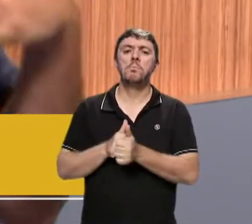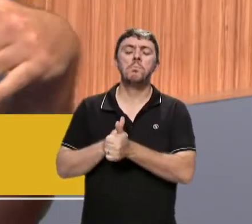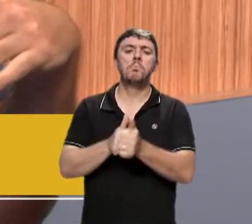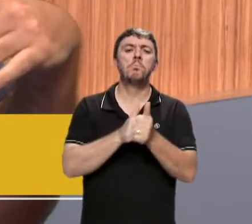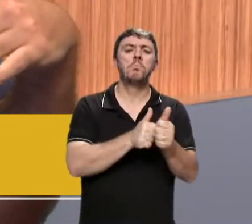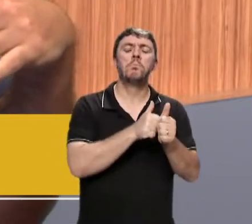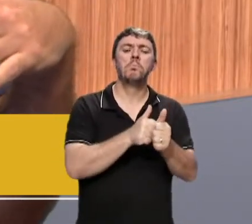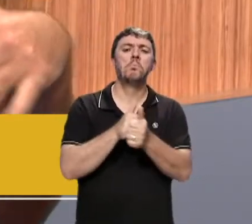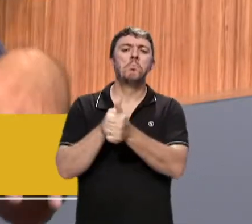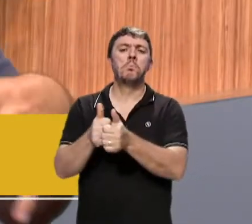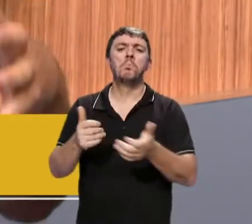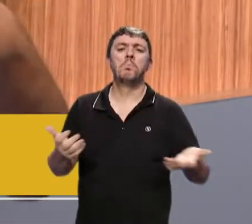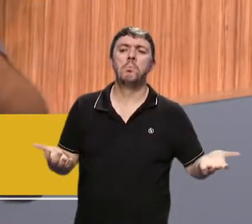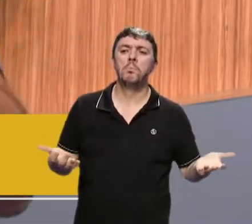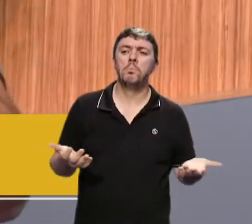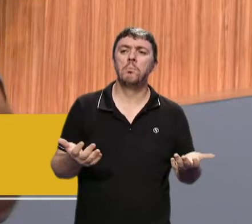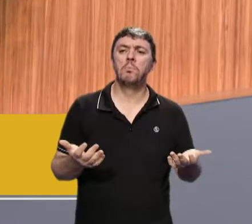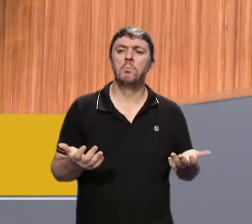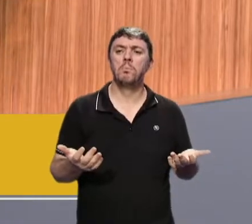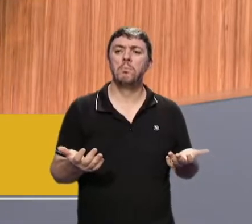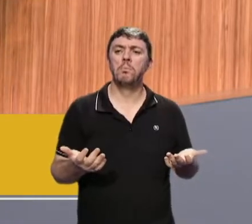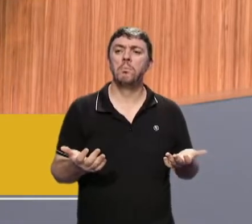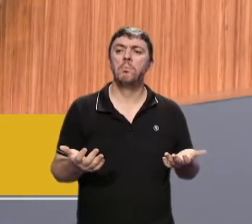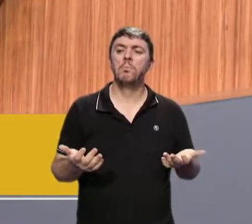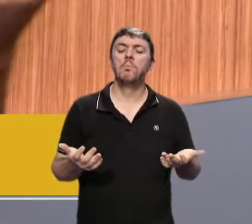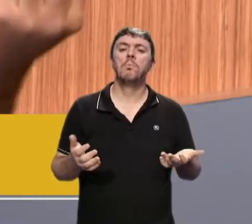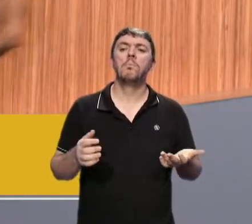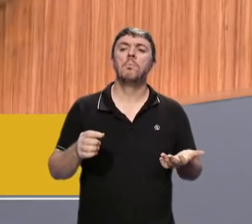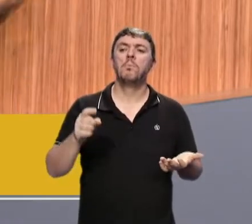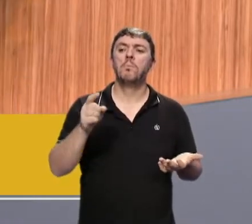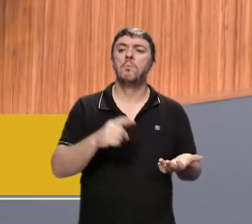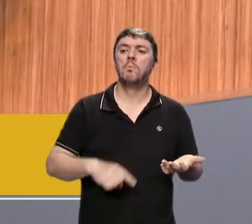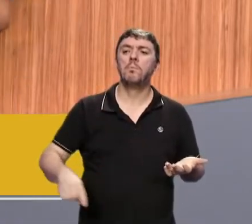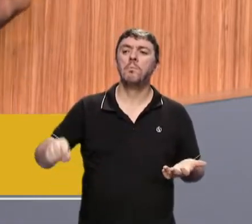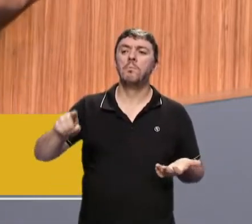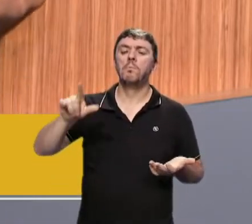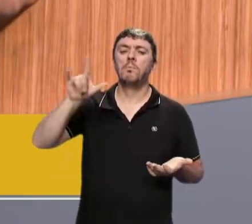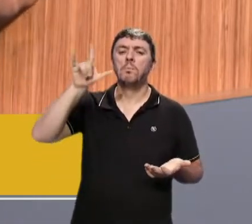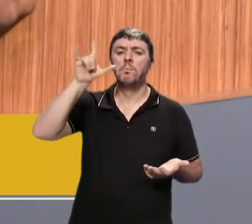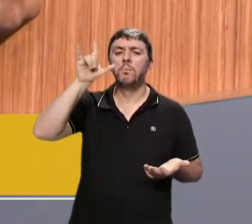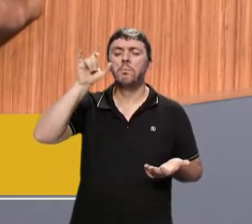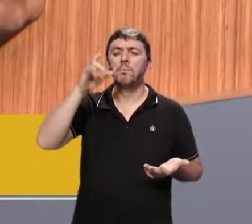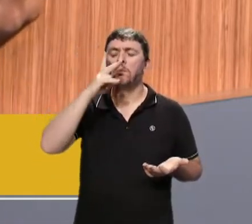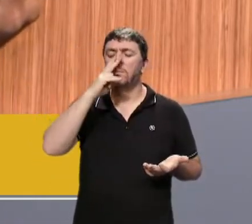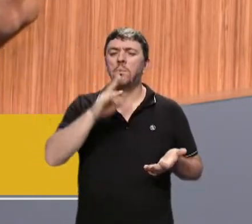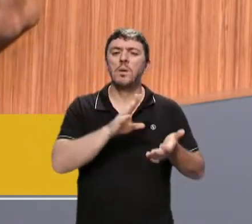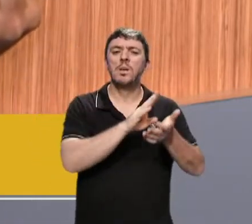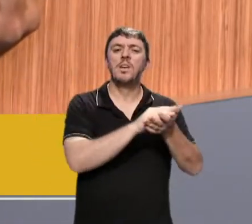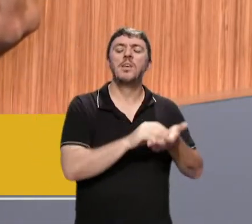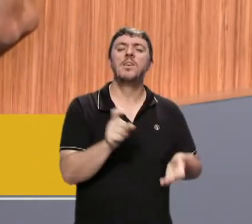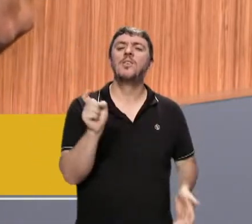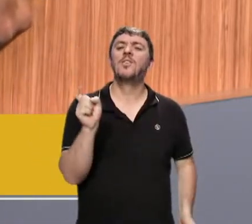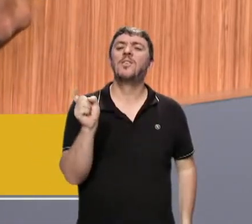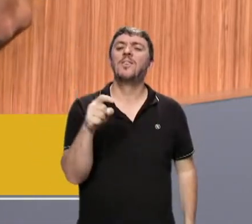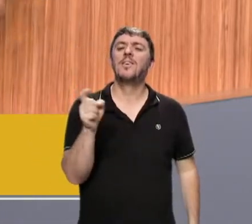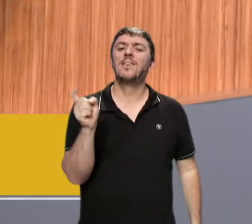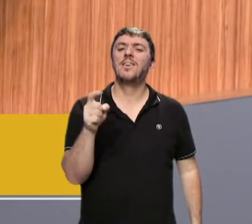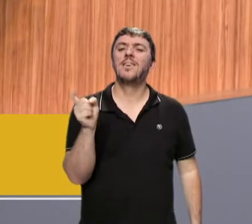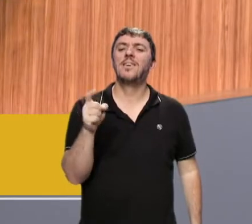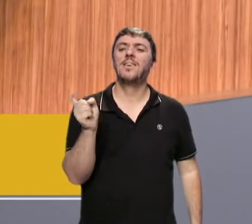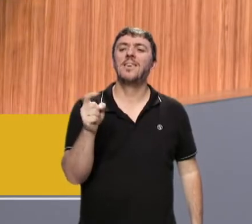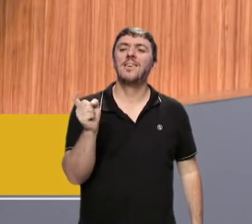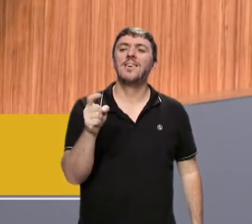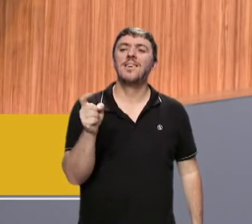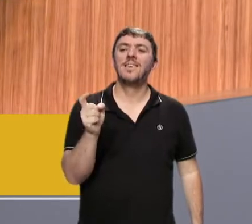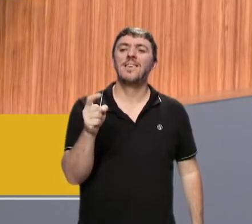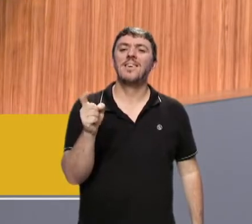não conhecia, né? E aí, o Instagram estava dando uma imitada no TikTok. Aqui a gente pode falar que a gente não é bloqueado.